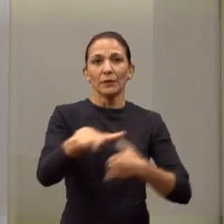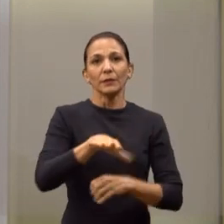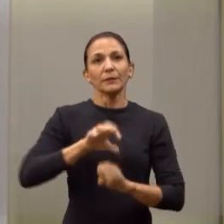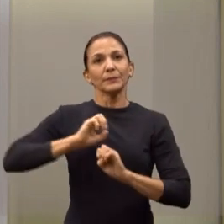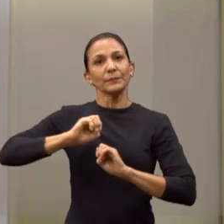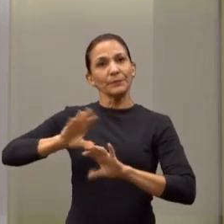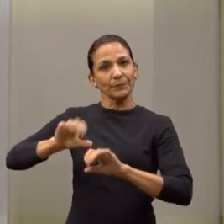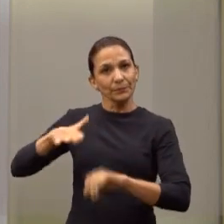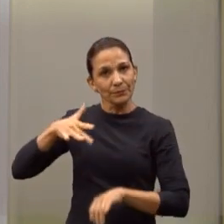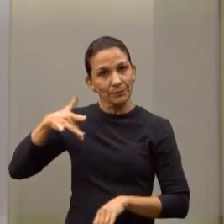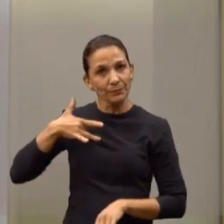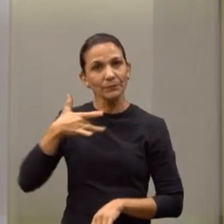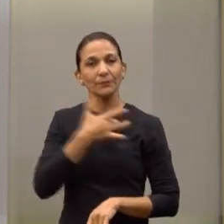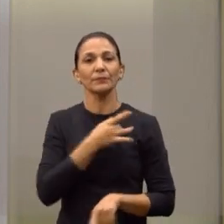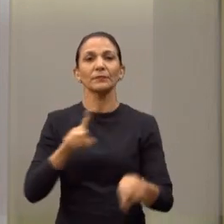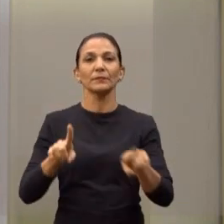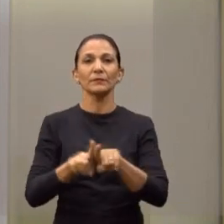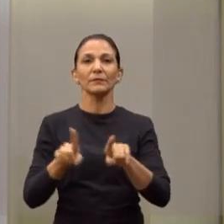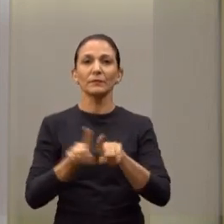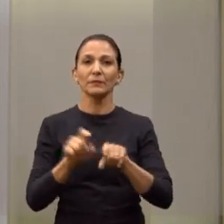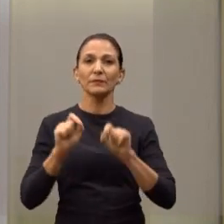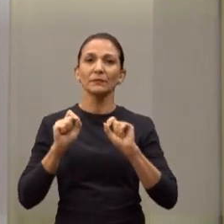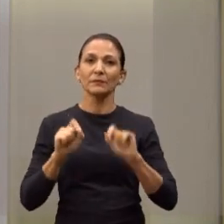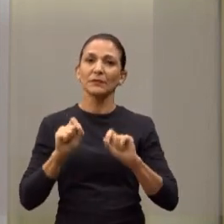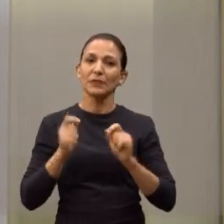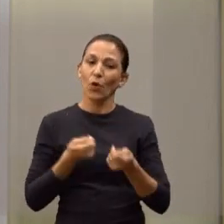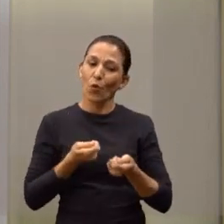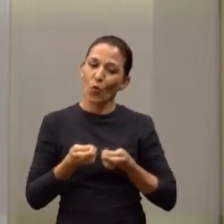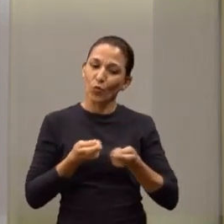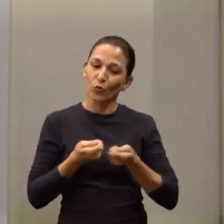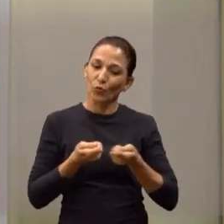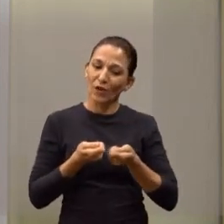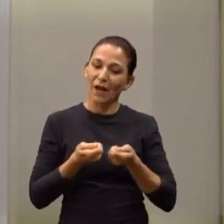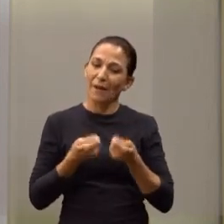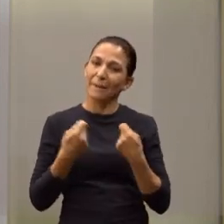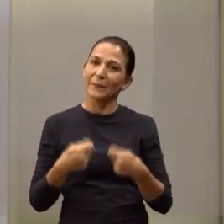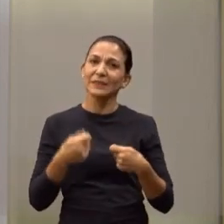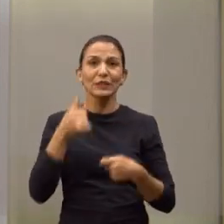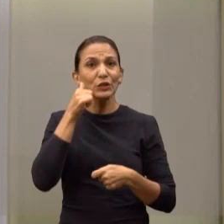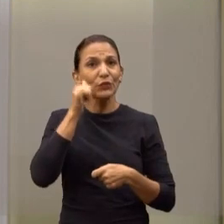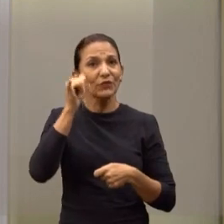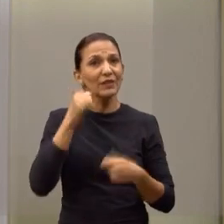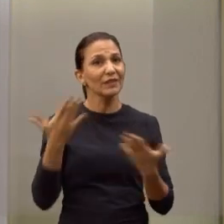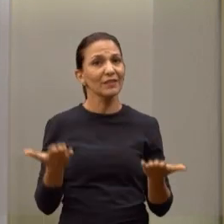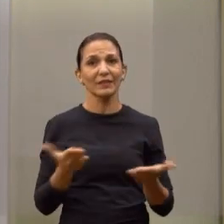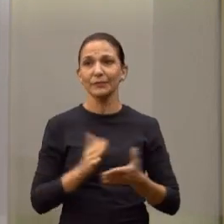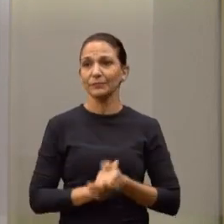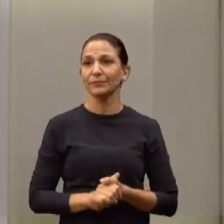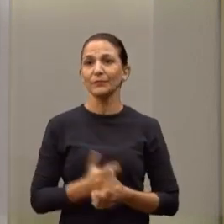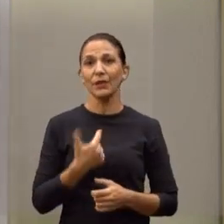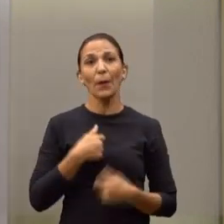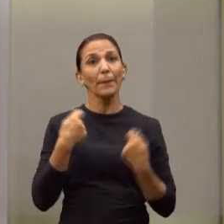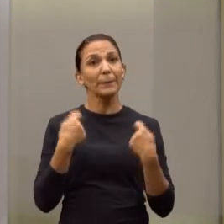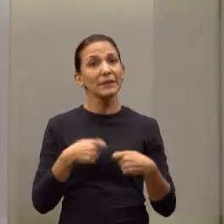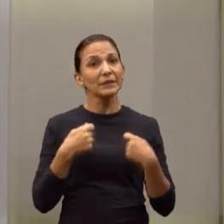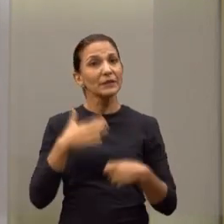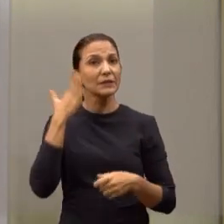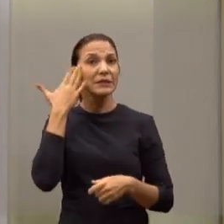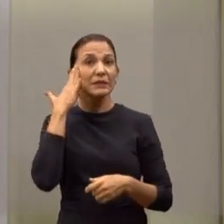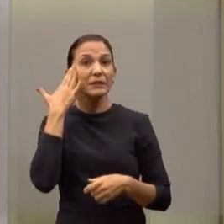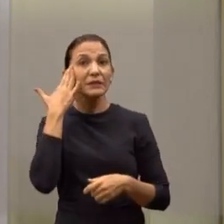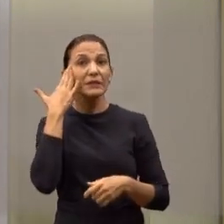na saúde tem como viabilizar e controlar pelo aconteça isso daí gente eu preciso realmente esse entendimento